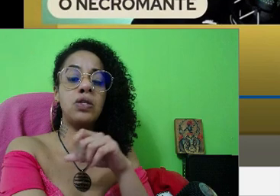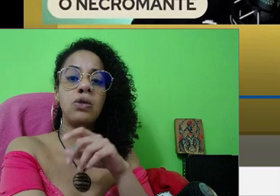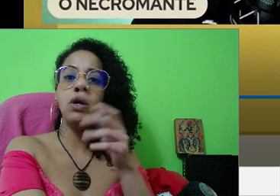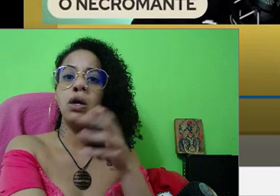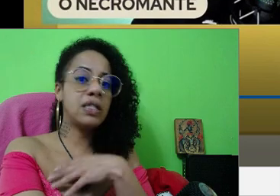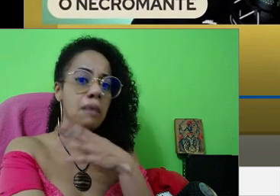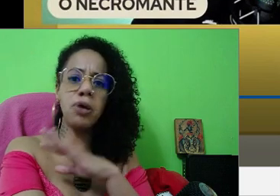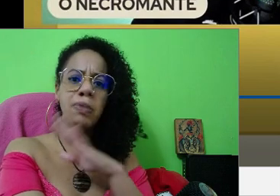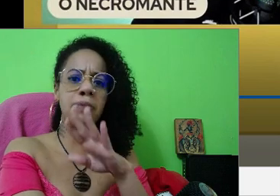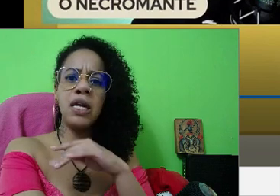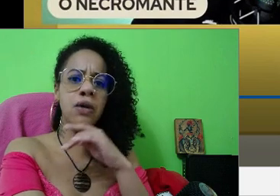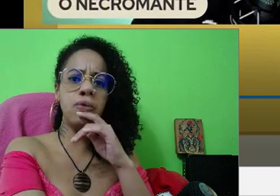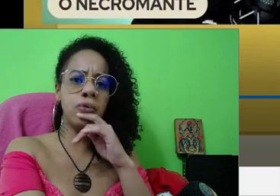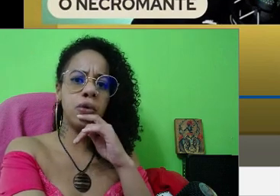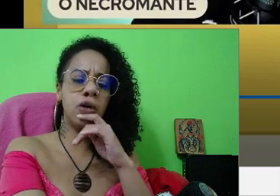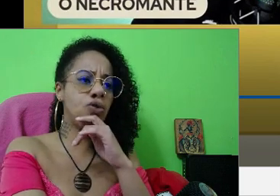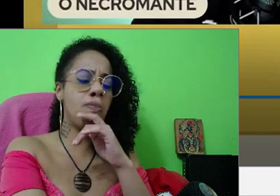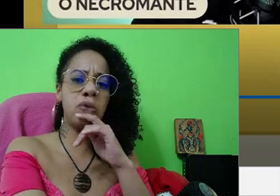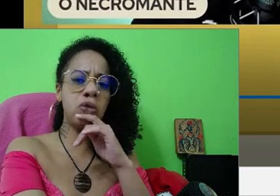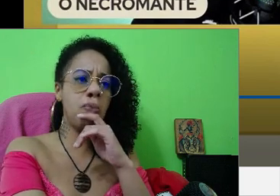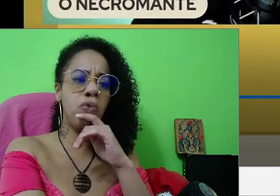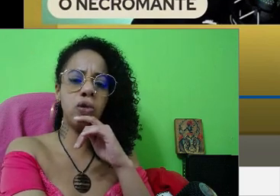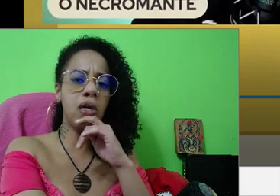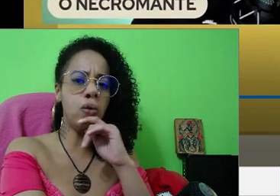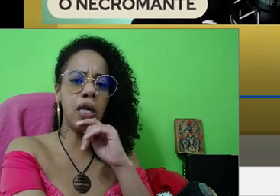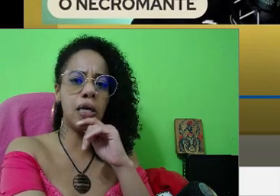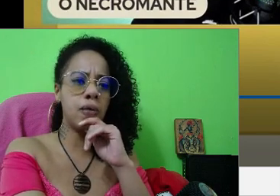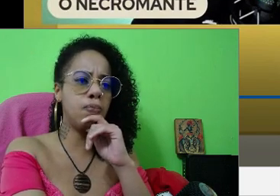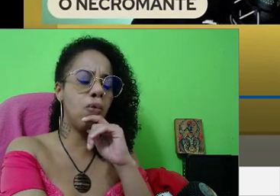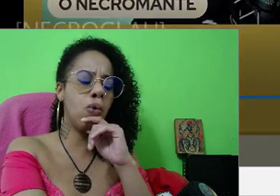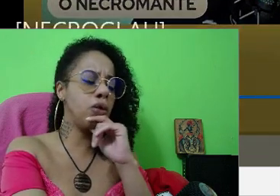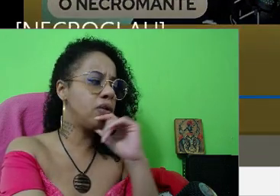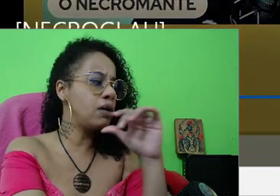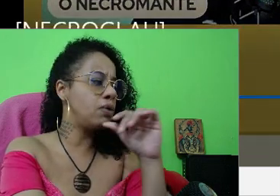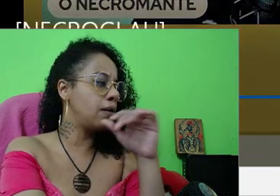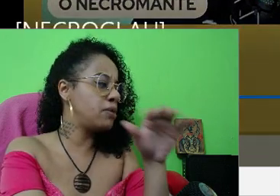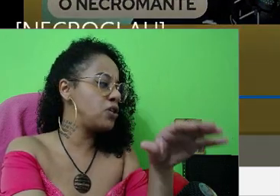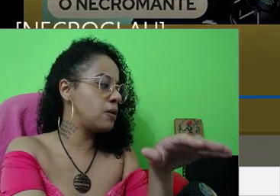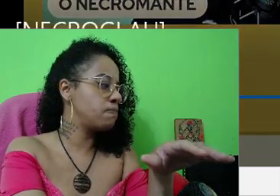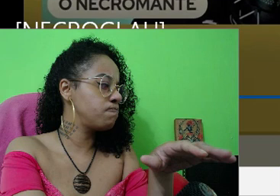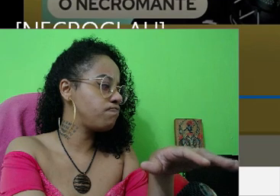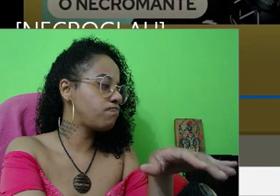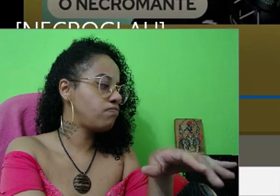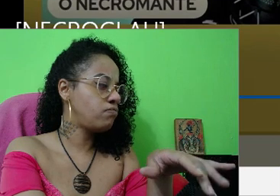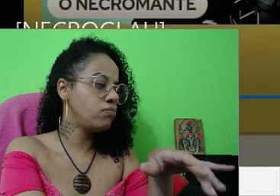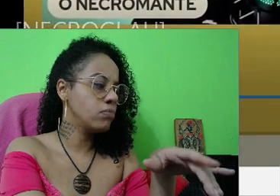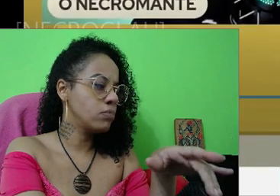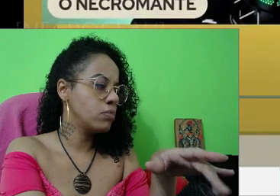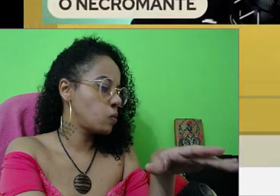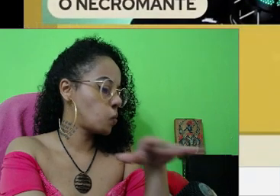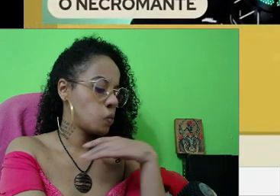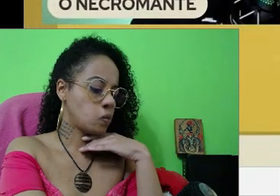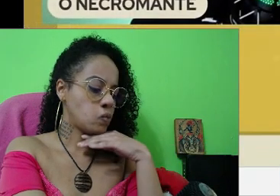devia ter feito isso sem problema nenhum eu sou uma pessoa muito tranquila muito tranquila imagina